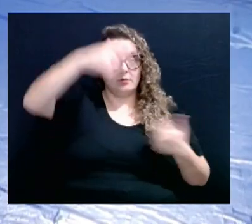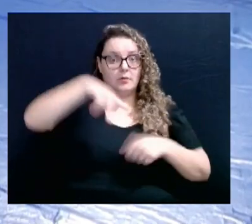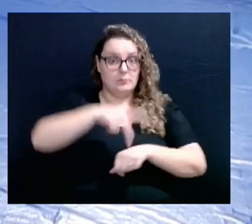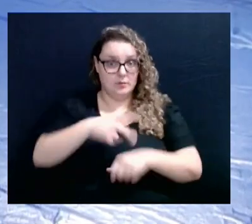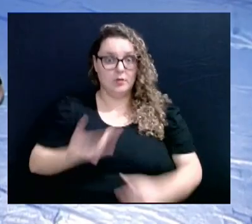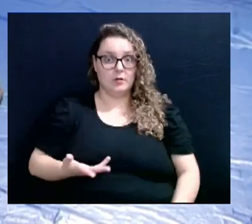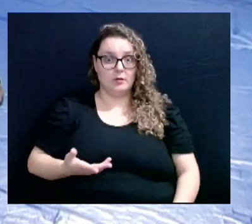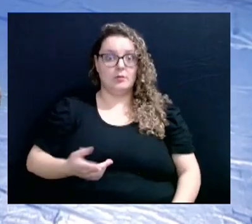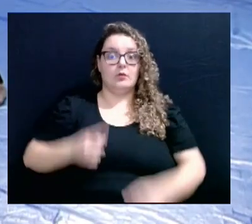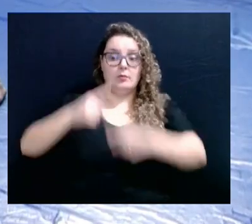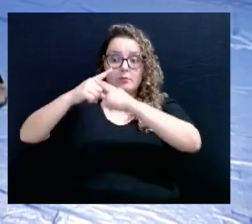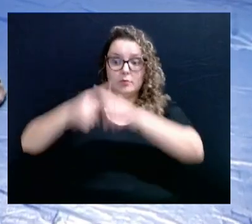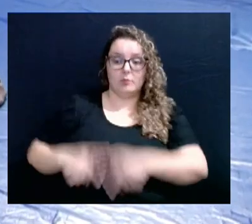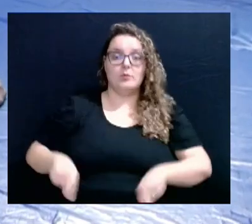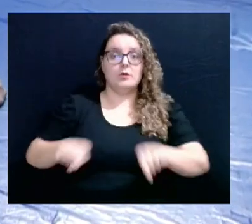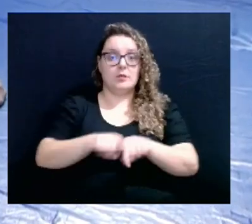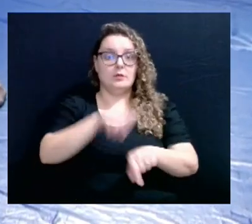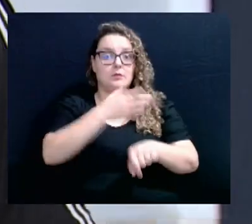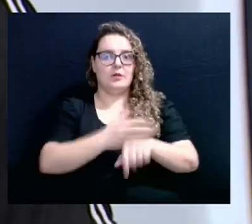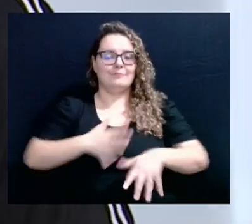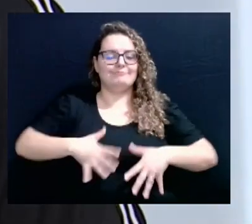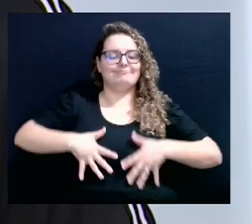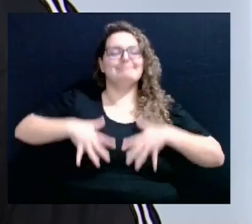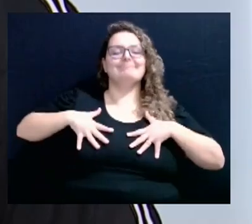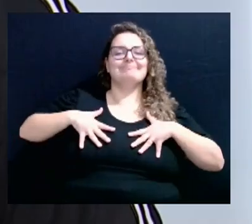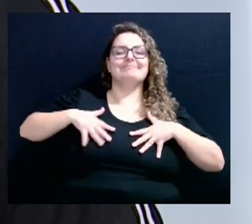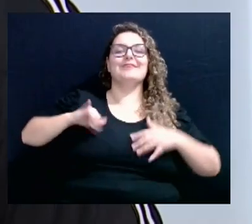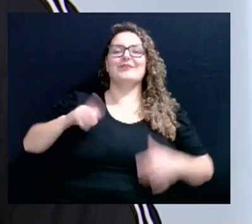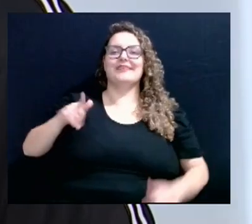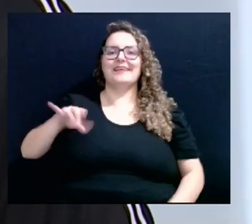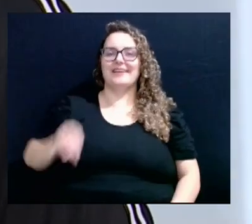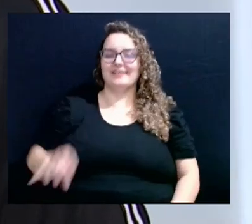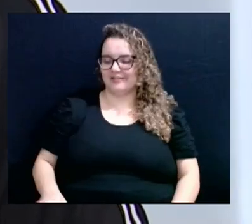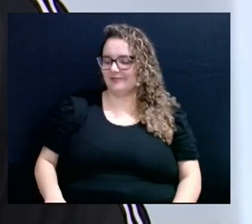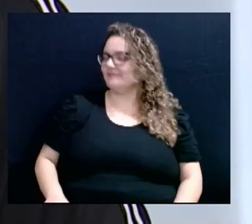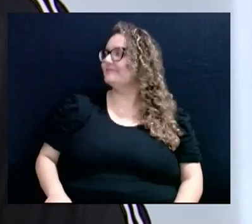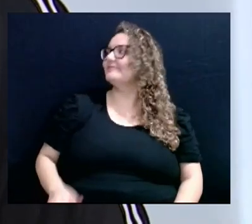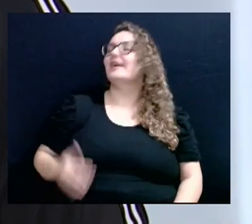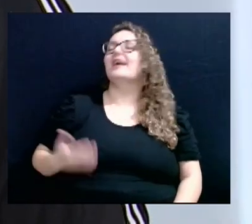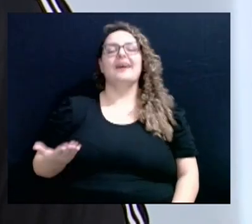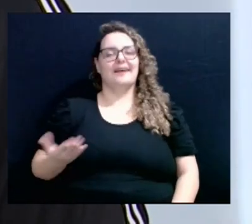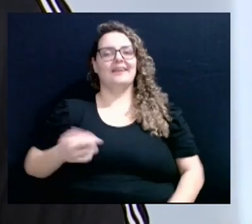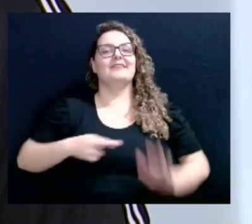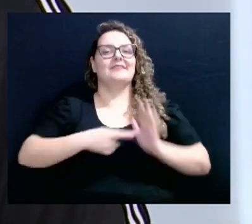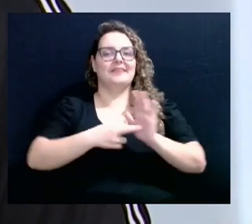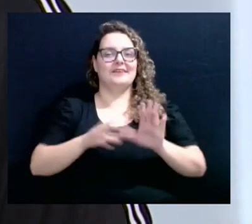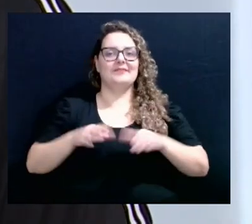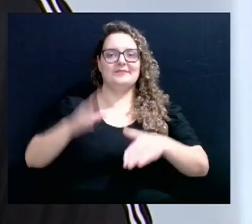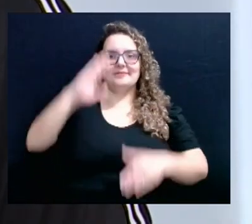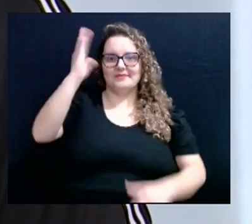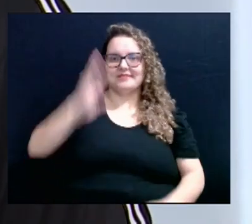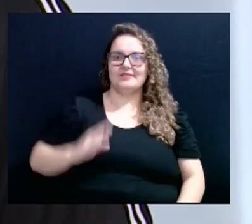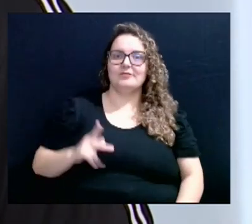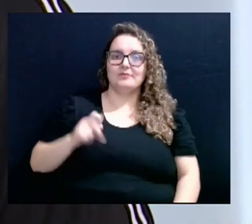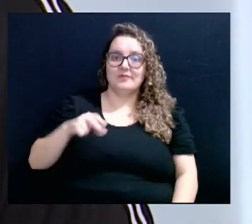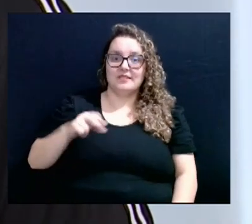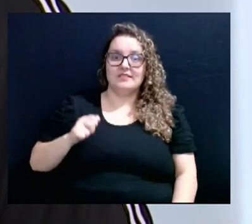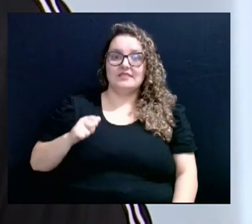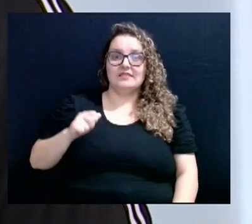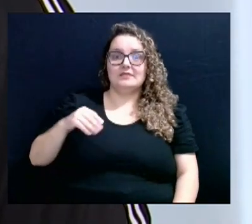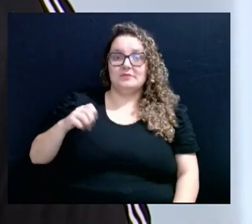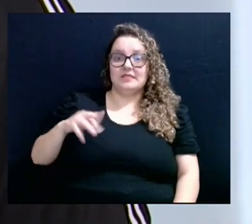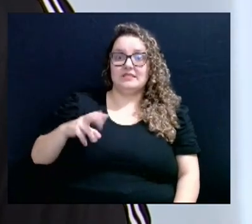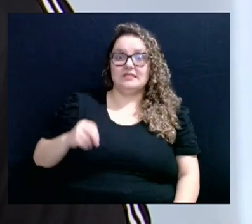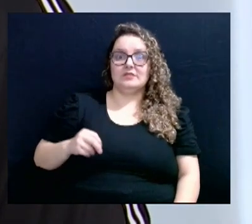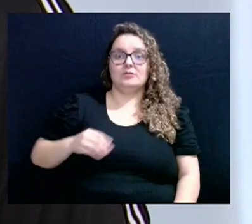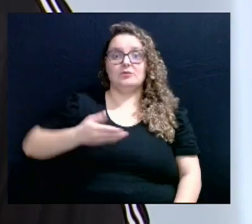competidor, está todo orgulhoso do Iago. O Iago vai representar o Brasil no Campeonato Pan-Americano de Kung Fu, que vai ser realizado em novembro no